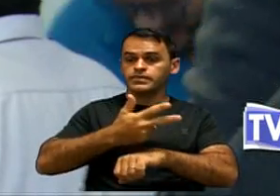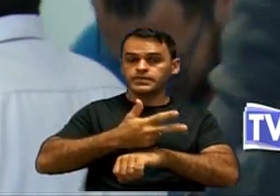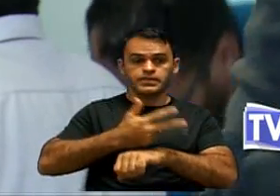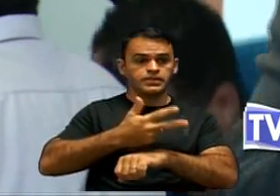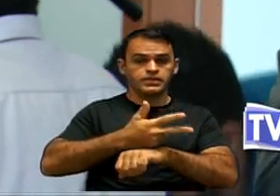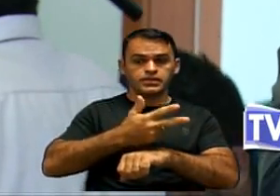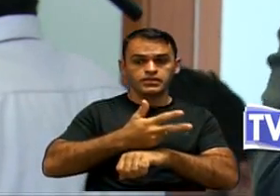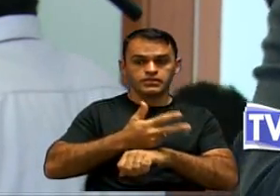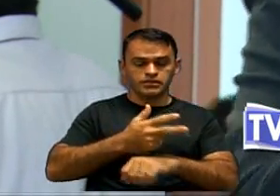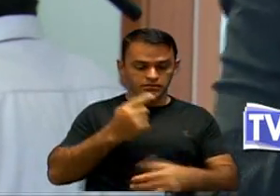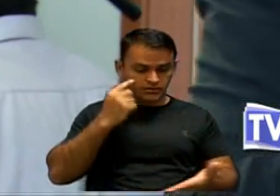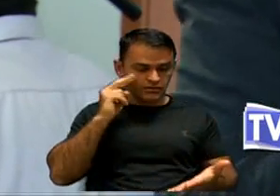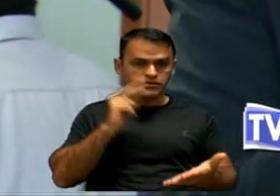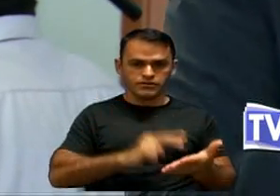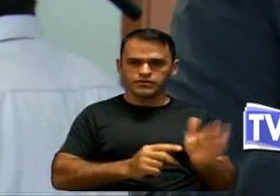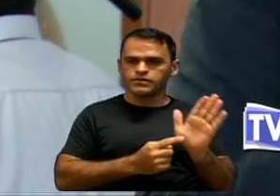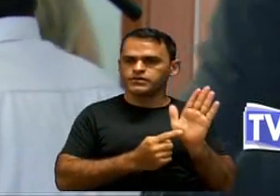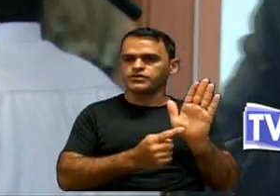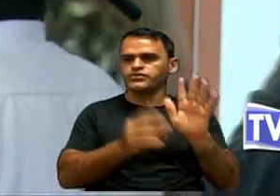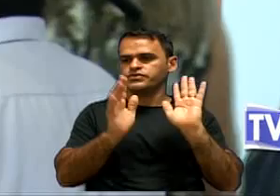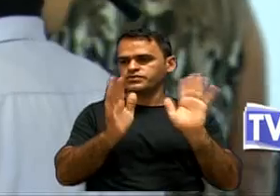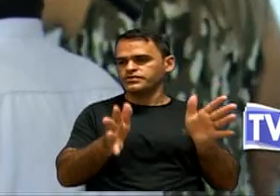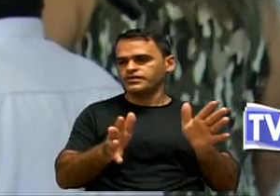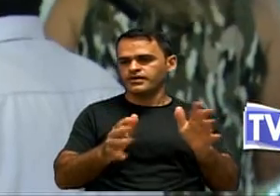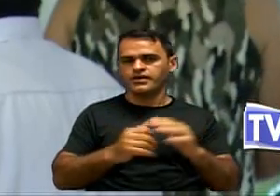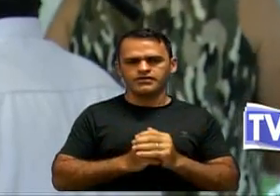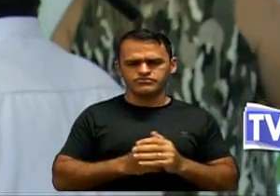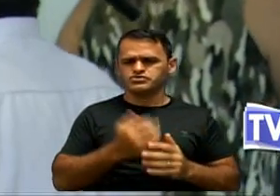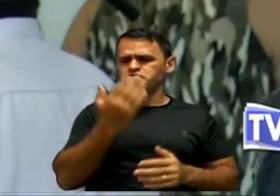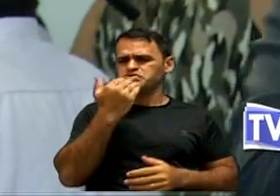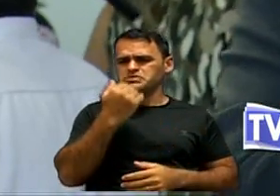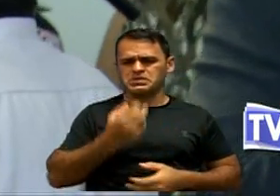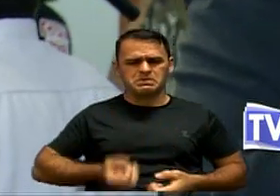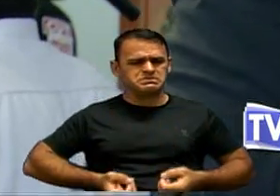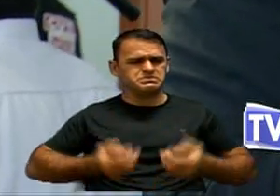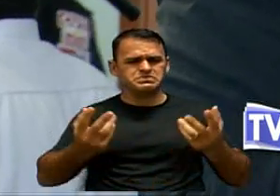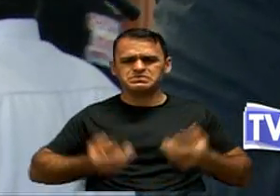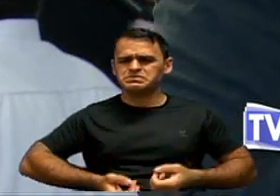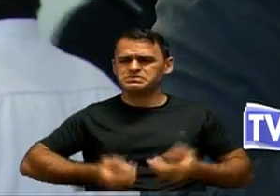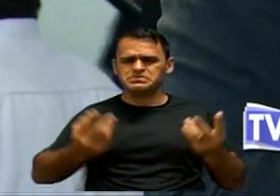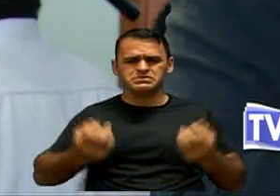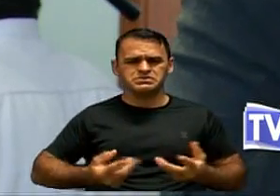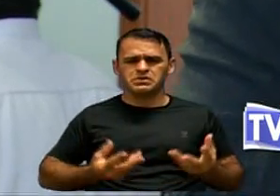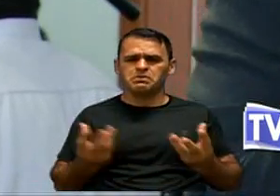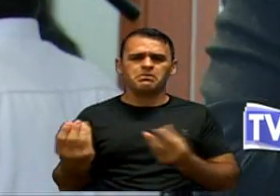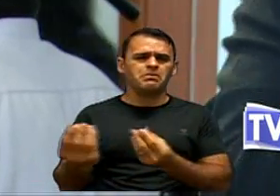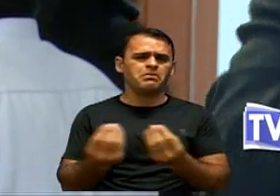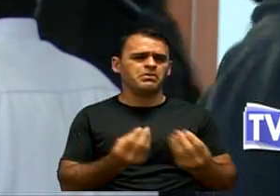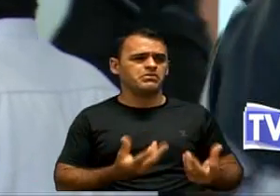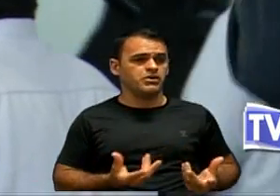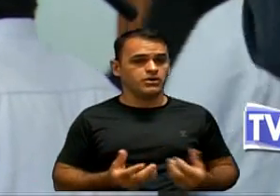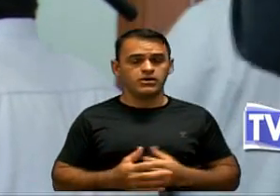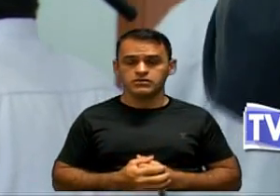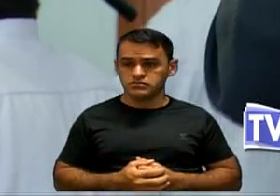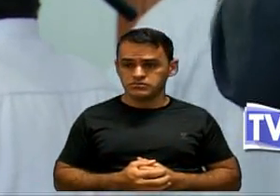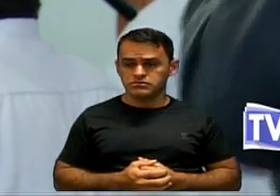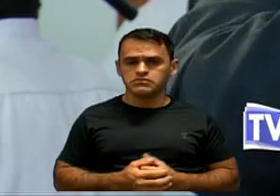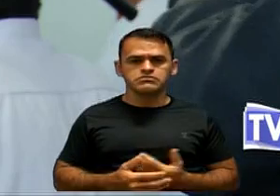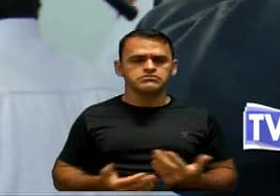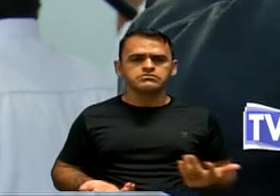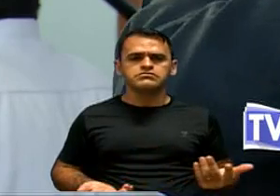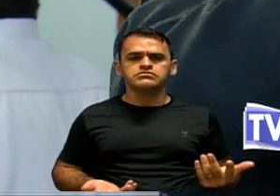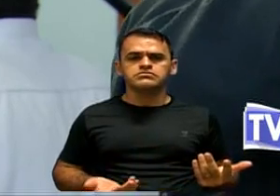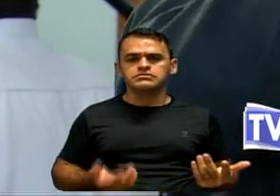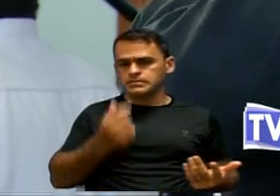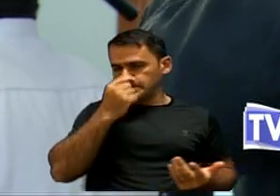nossa luta. E a gente mostrou aqui na casa esse vídeo, sendo desperdiçada toneladas de comida. E o que que aconteceu? Quiseram saber de onde